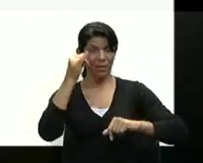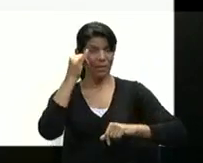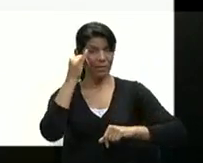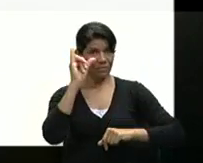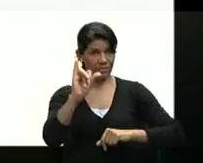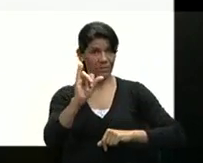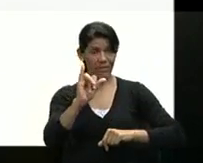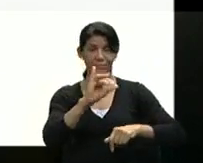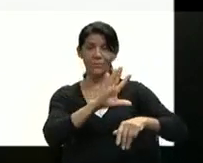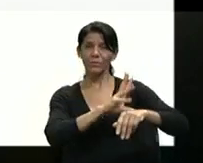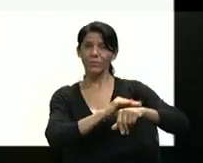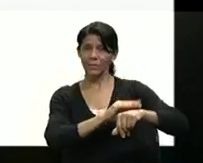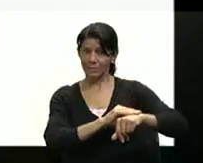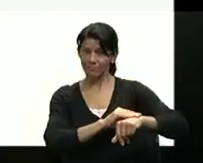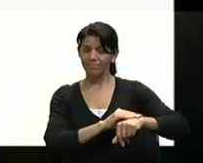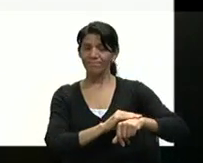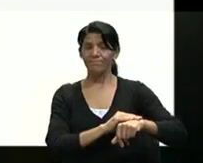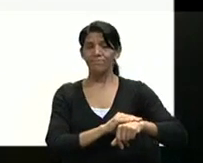da ocorrência,